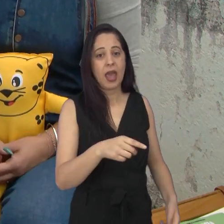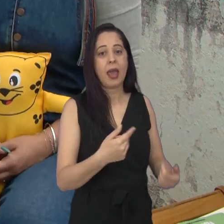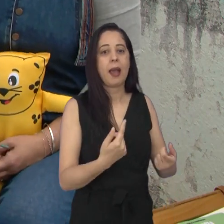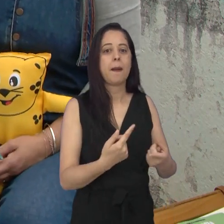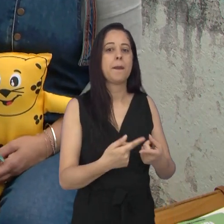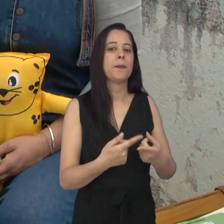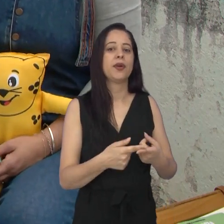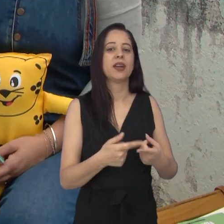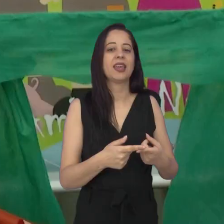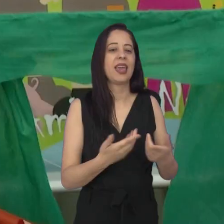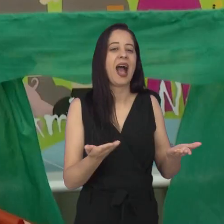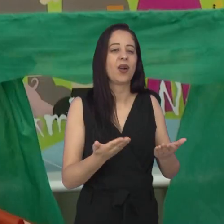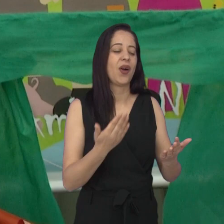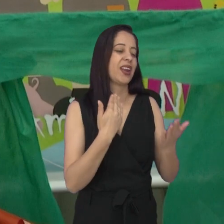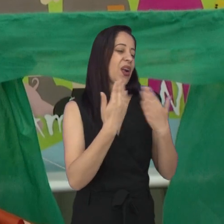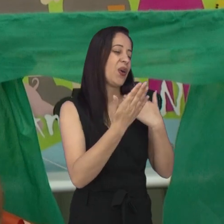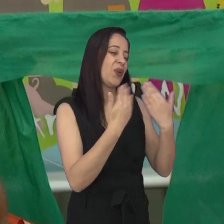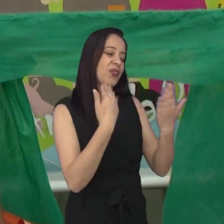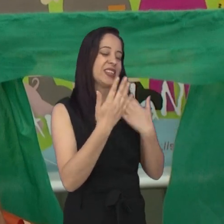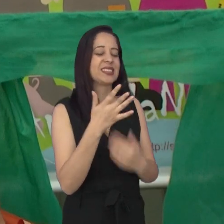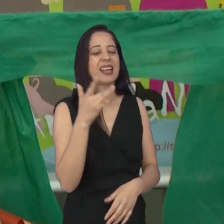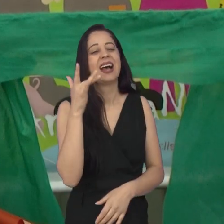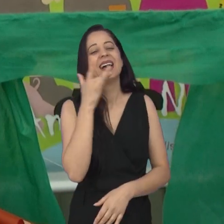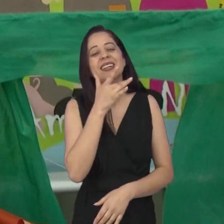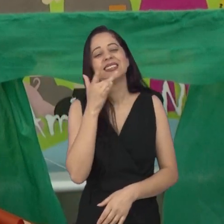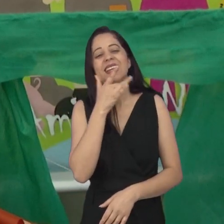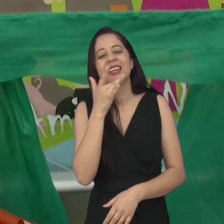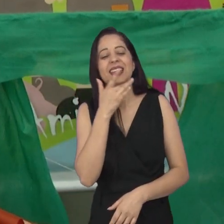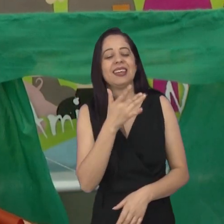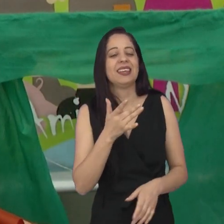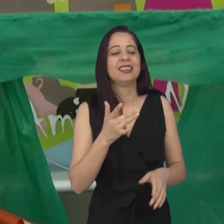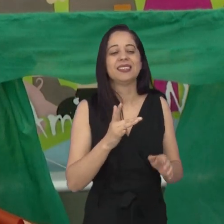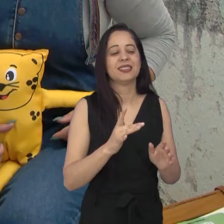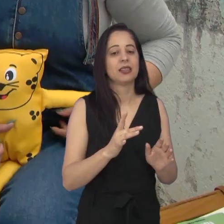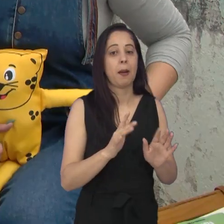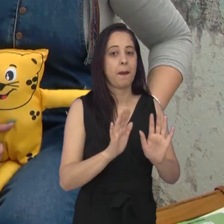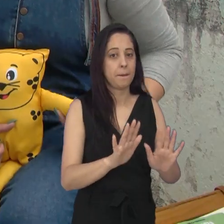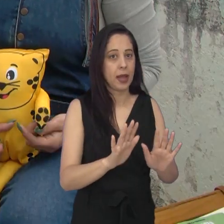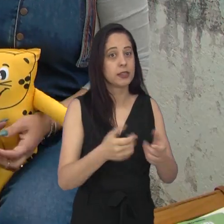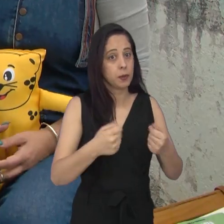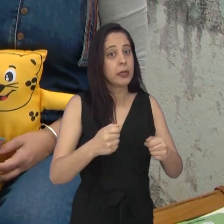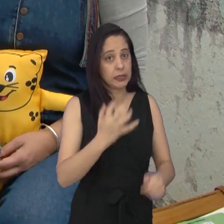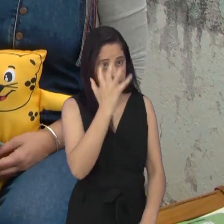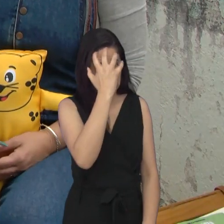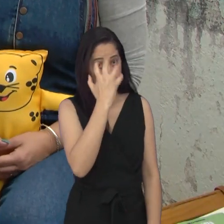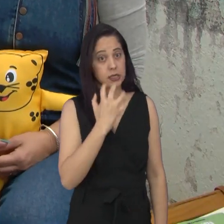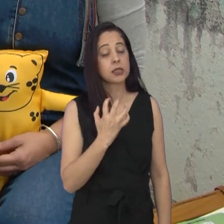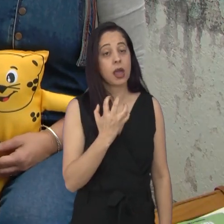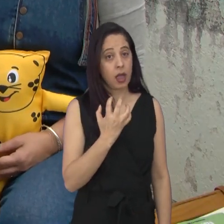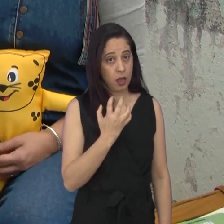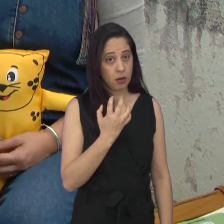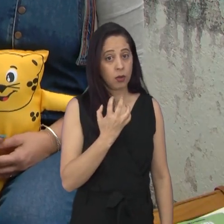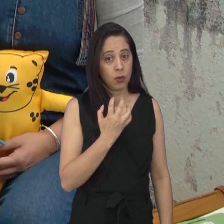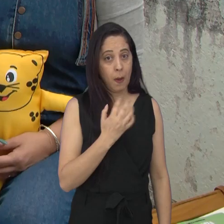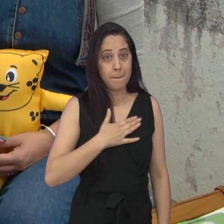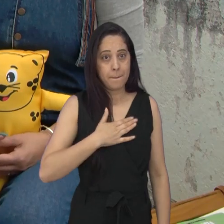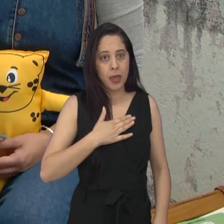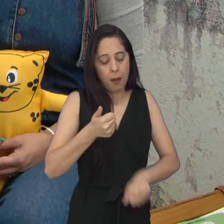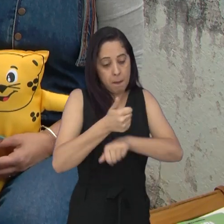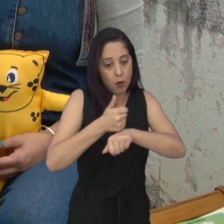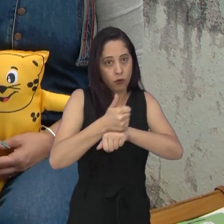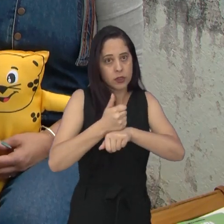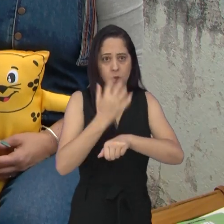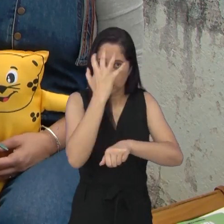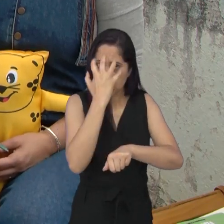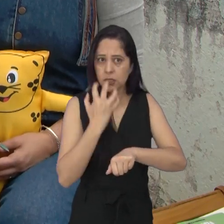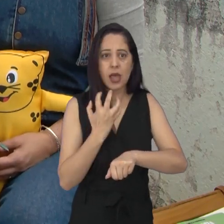coisa que a gente está conversando aqui, é coisa gostosa, né? Trabalhar com criança, isso aqui, tudo. Mas tem que ser uma coisa séria também, né? Então, por